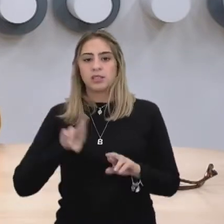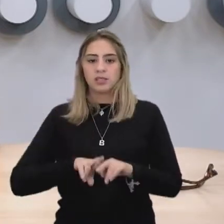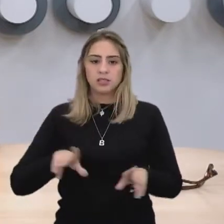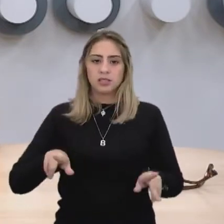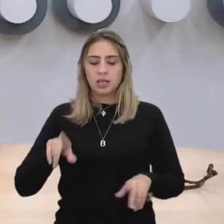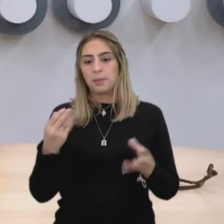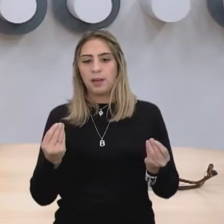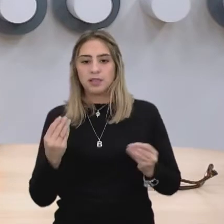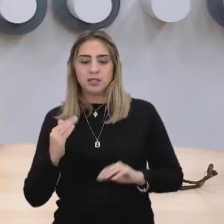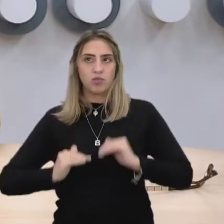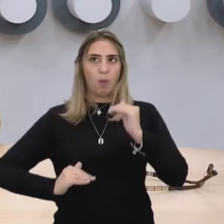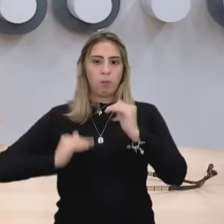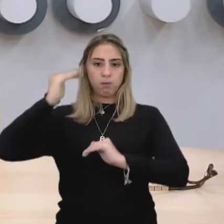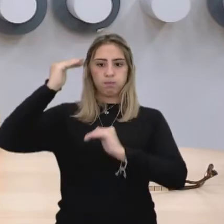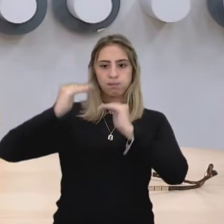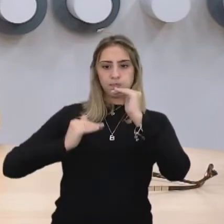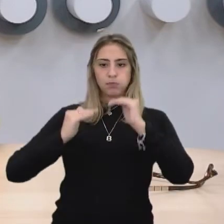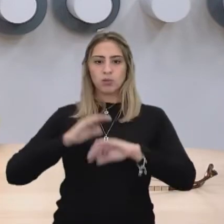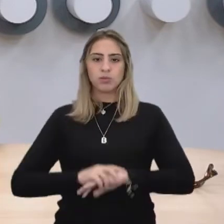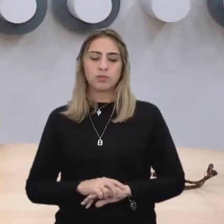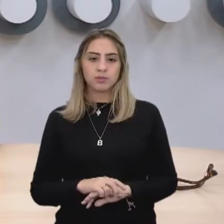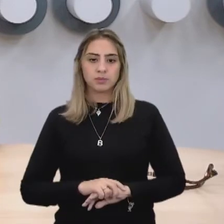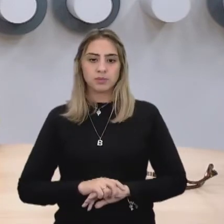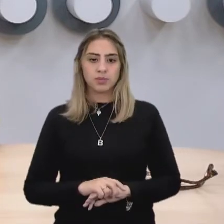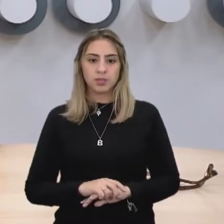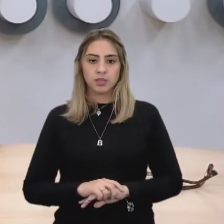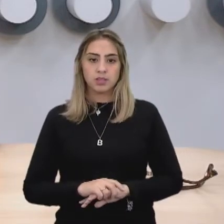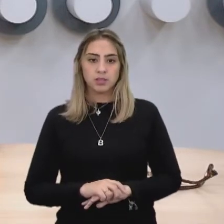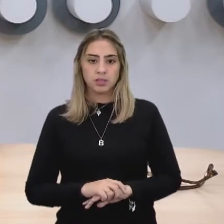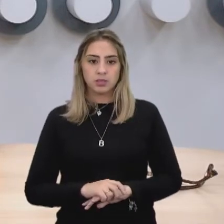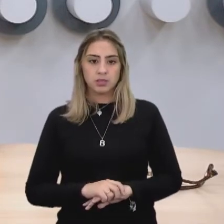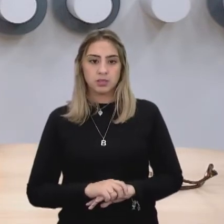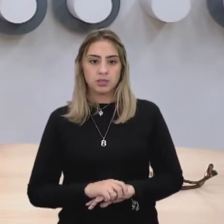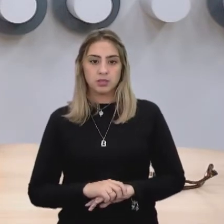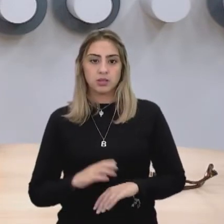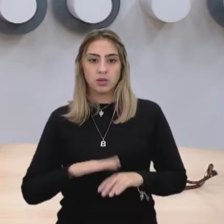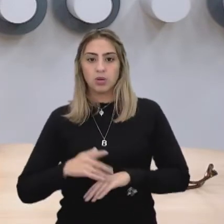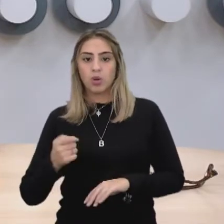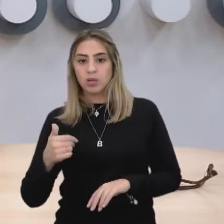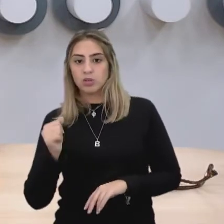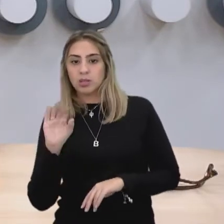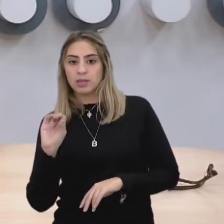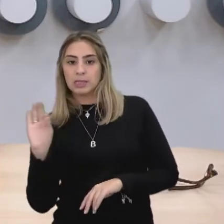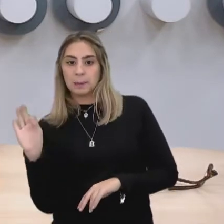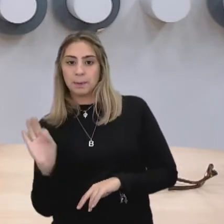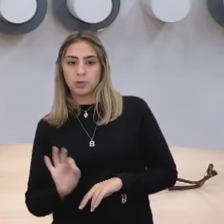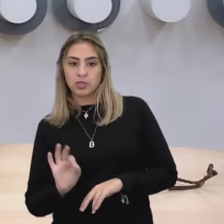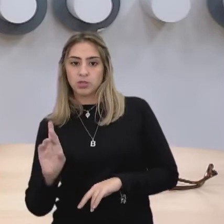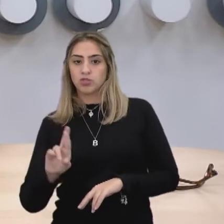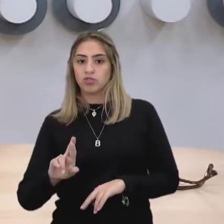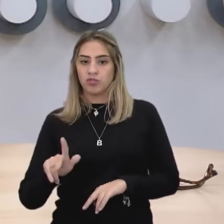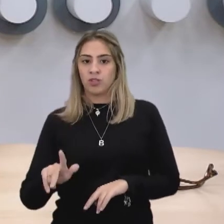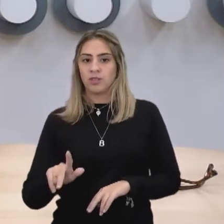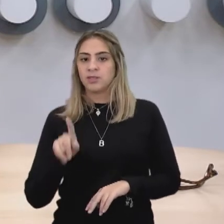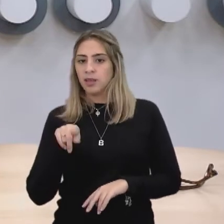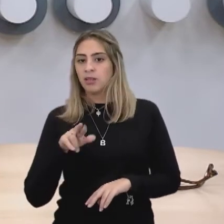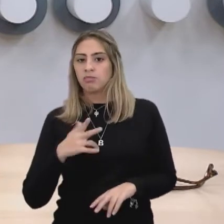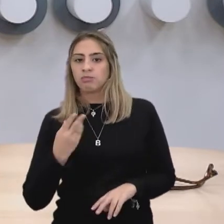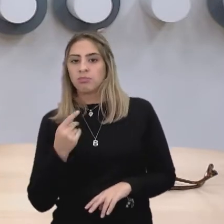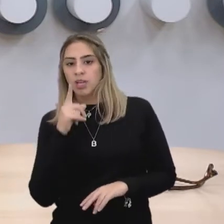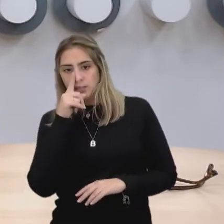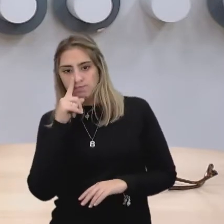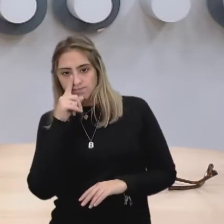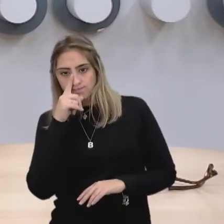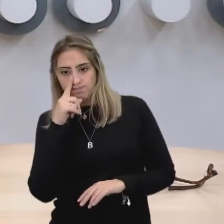é bastante elevada, né? Chegando aí mais ou menos a quase 80% de diferença. Então é mais grave